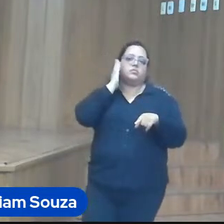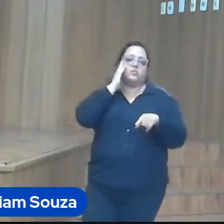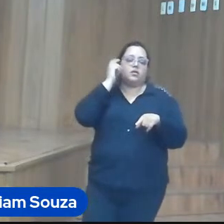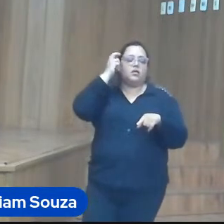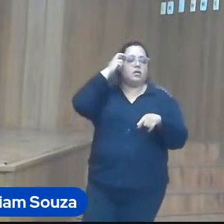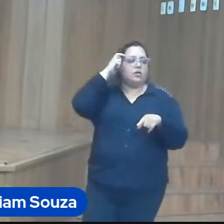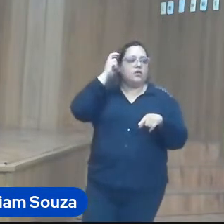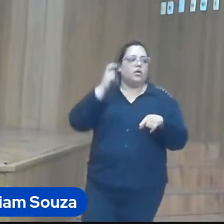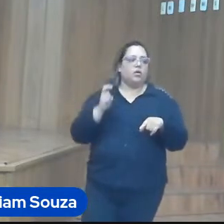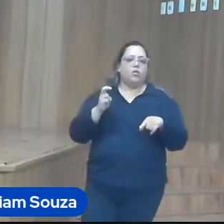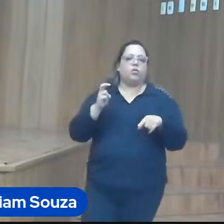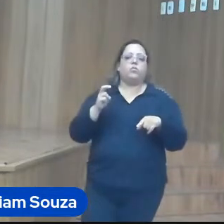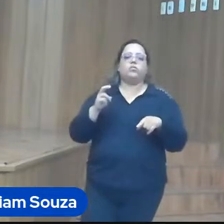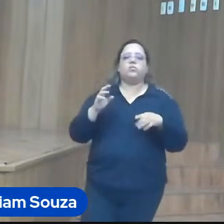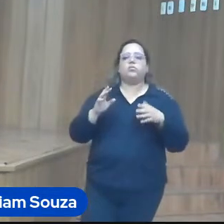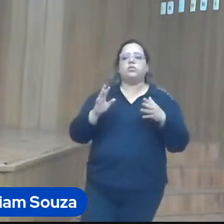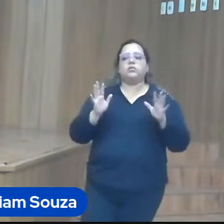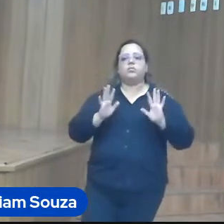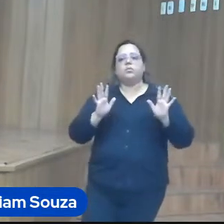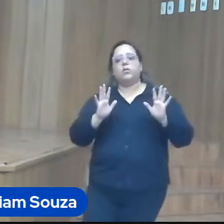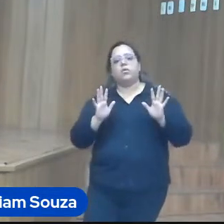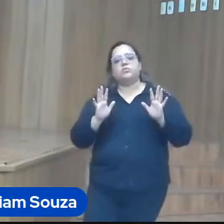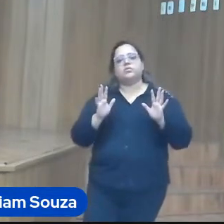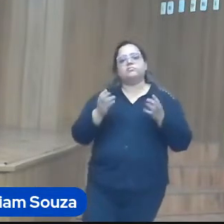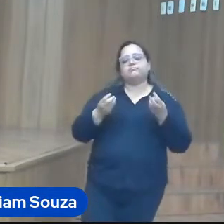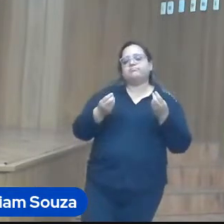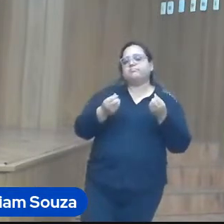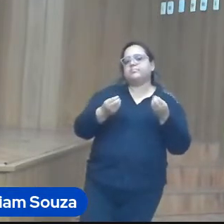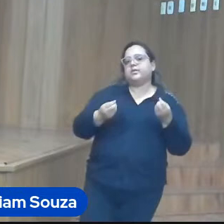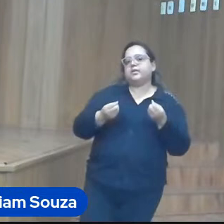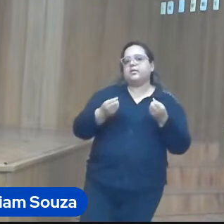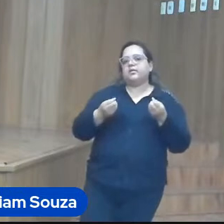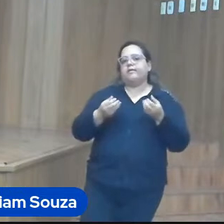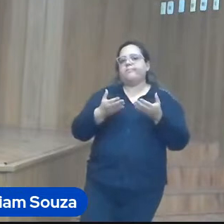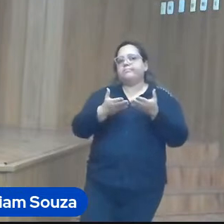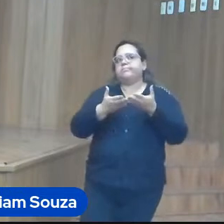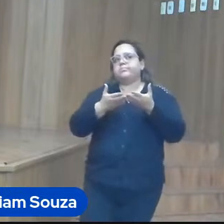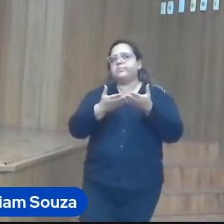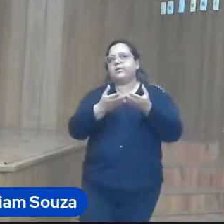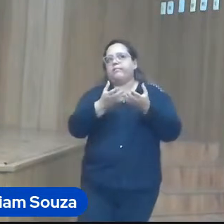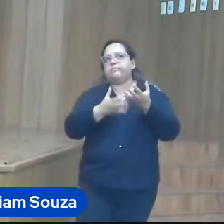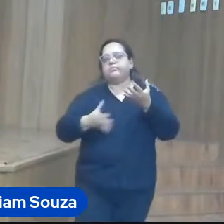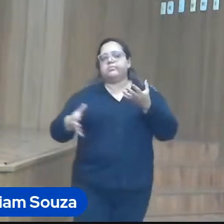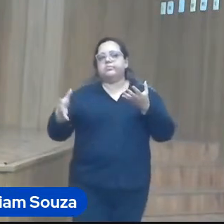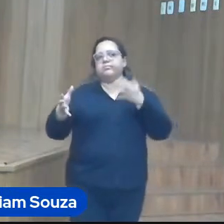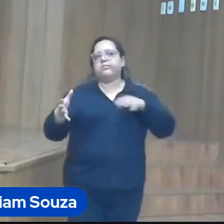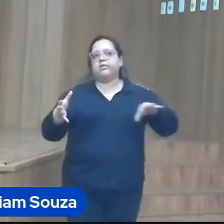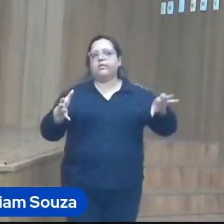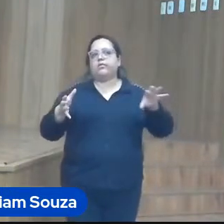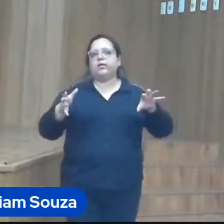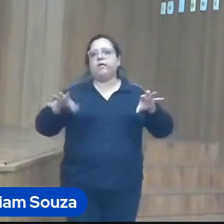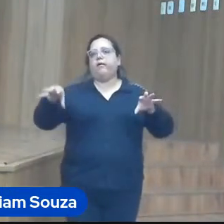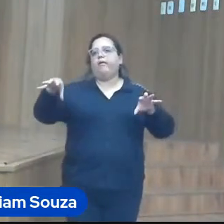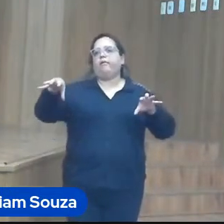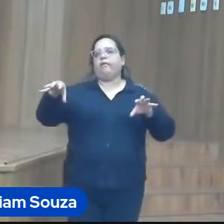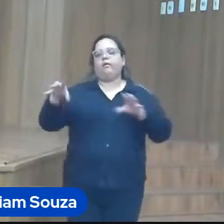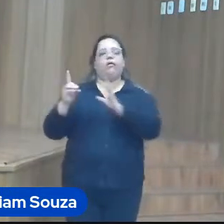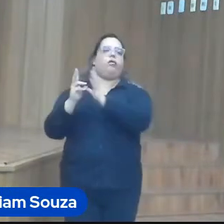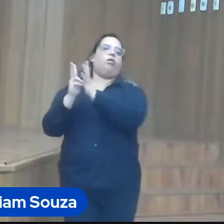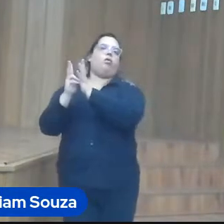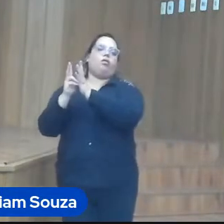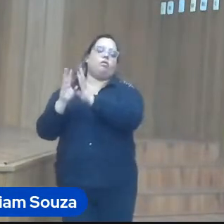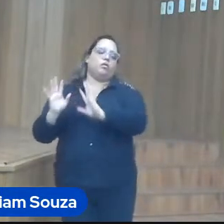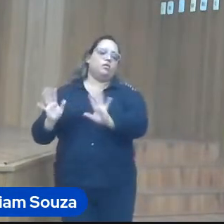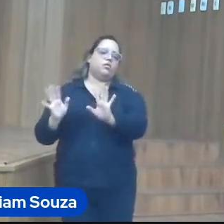não pode ser tratada também de maneira colonizadora, de maneira despersonalizante. Ah, isso aqui é um índio. Não, pô,